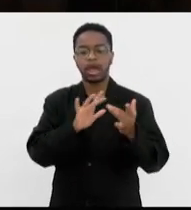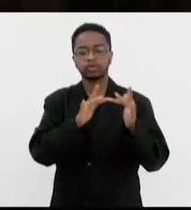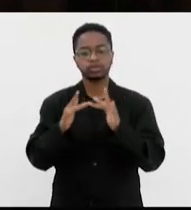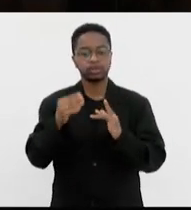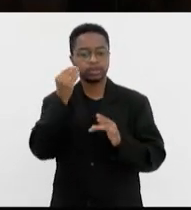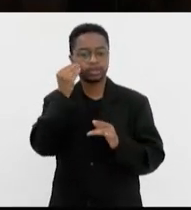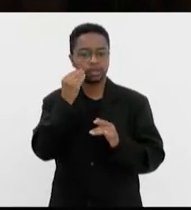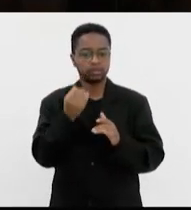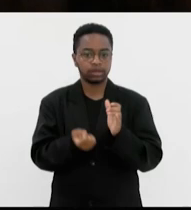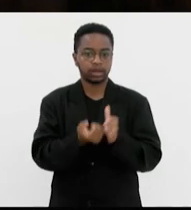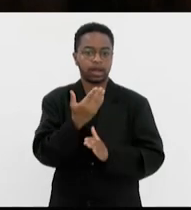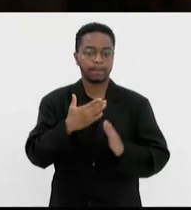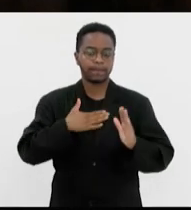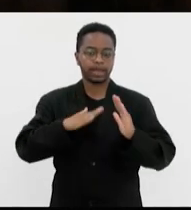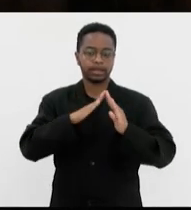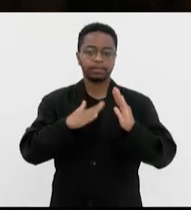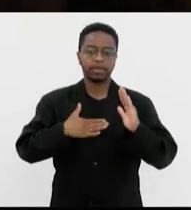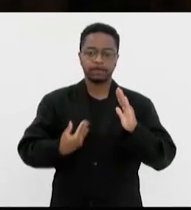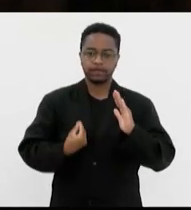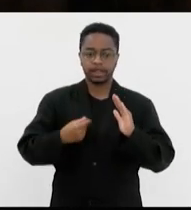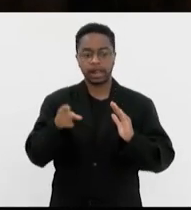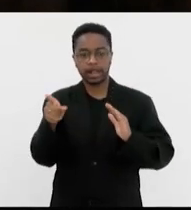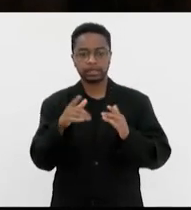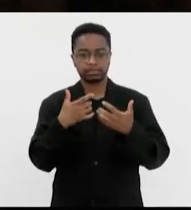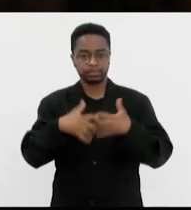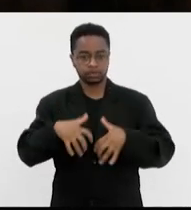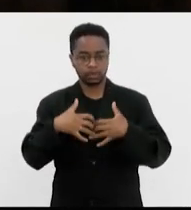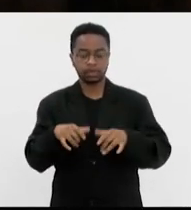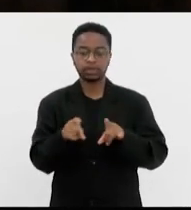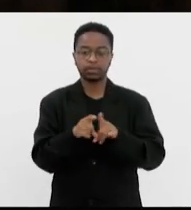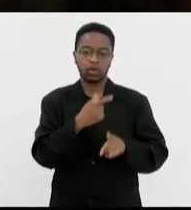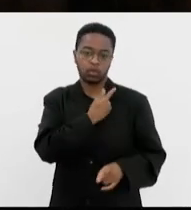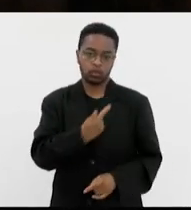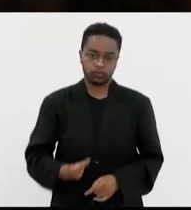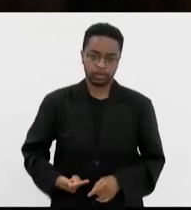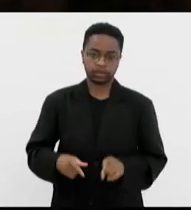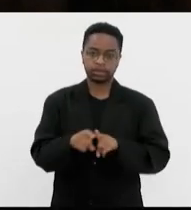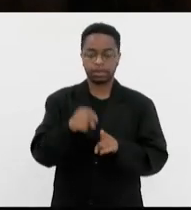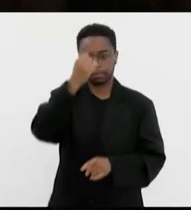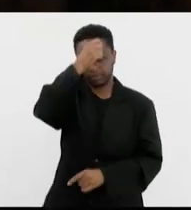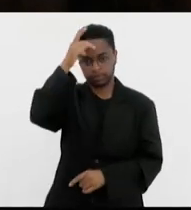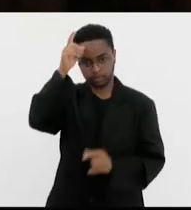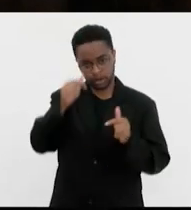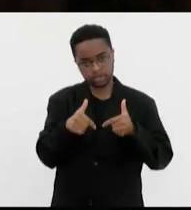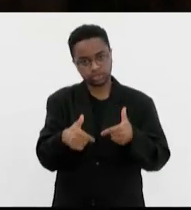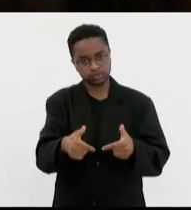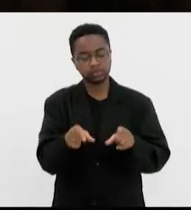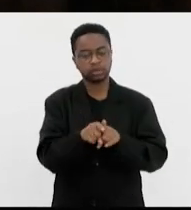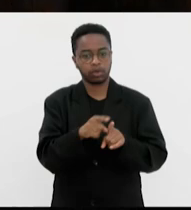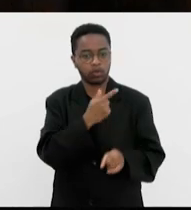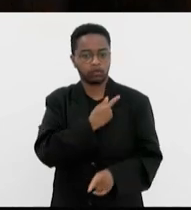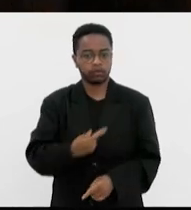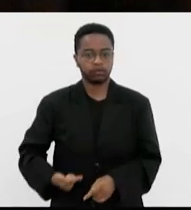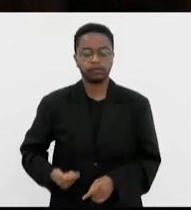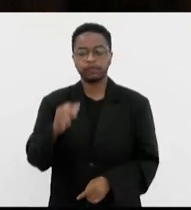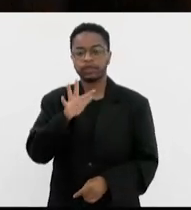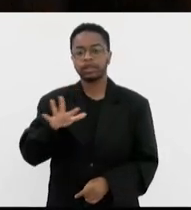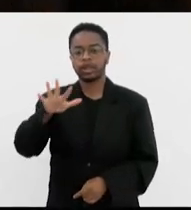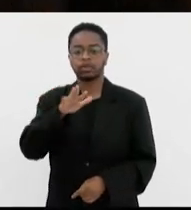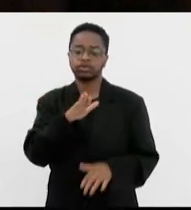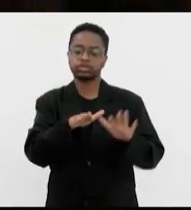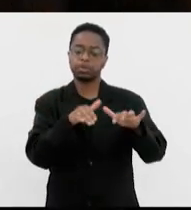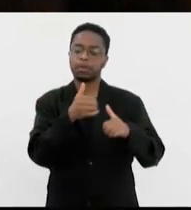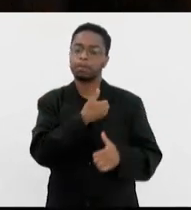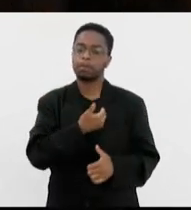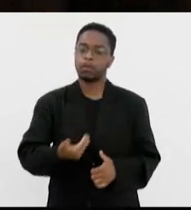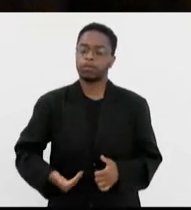Minha Vida acontecesse. E aí o governo do estado e a prefeitura fizeram a sua parte também, assim como o governo federal, e convocaram o chamamento público. Então